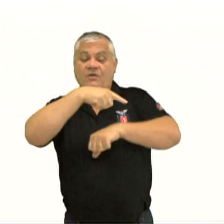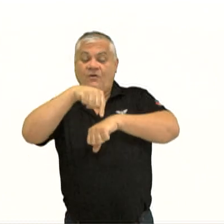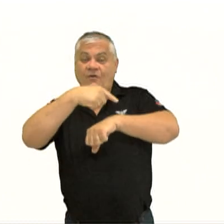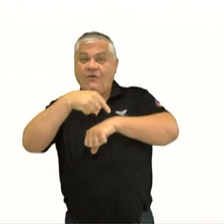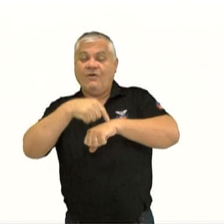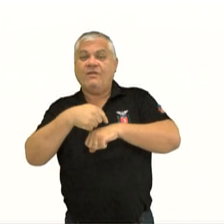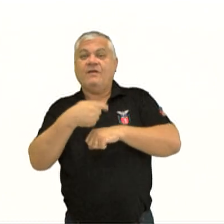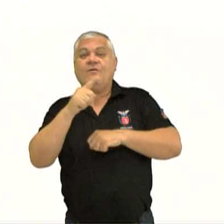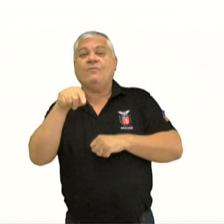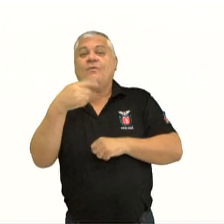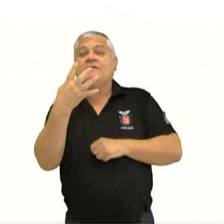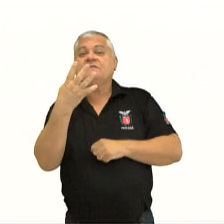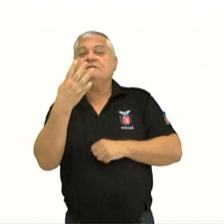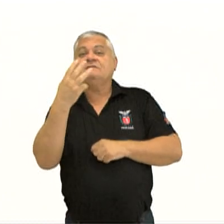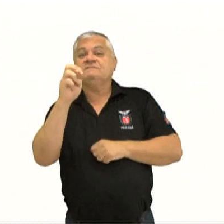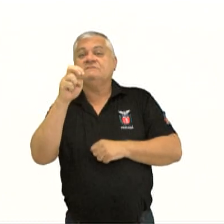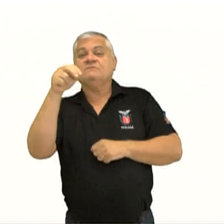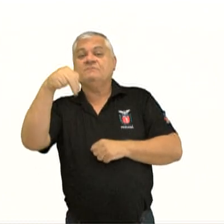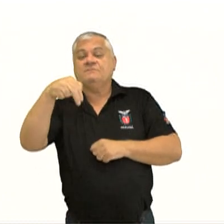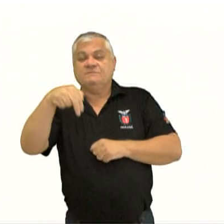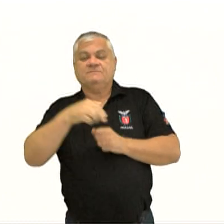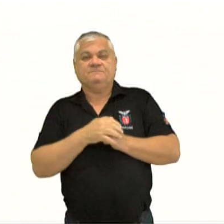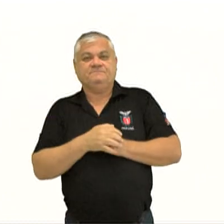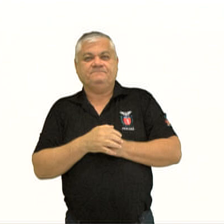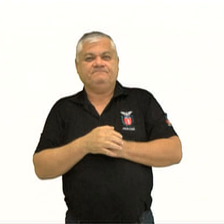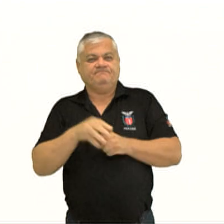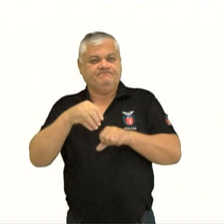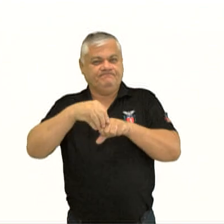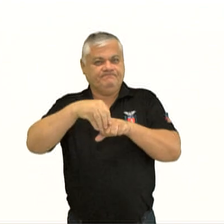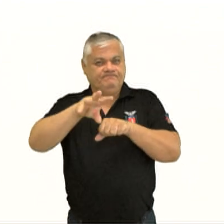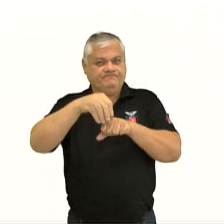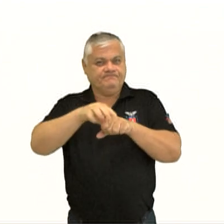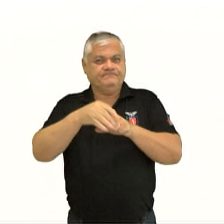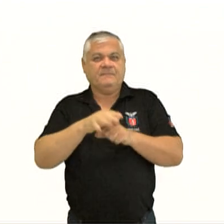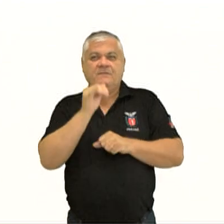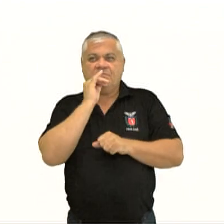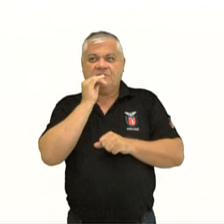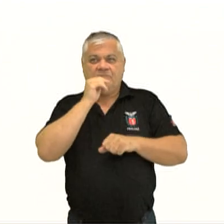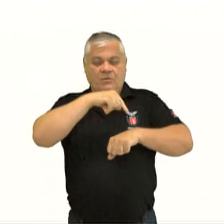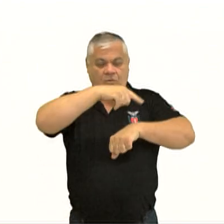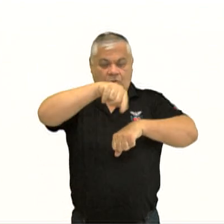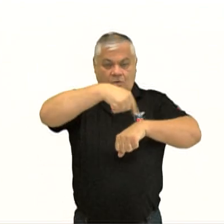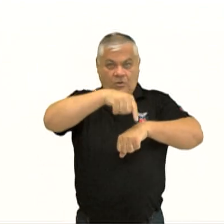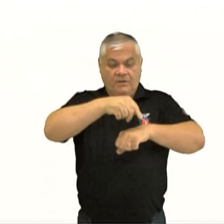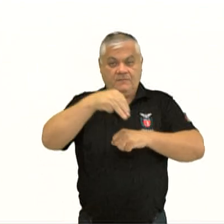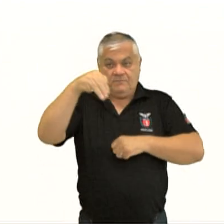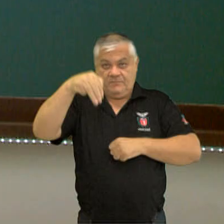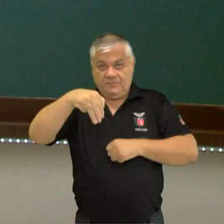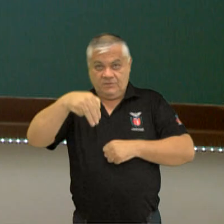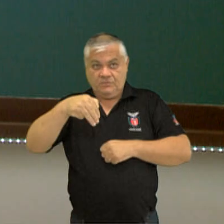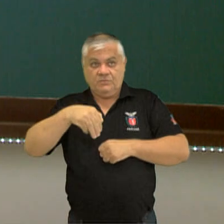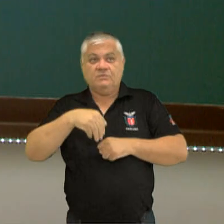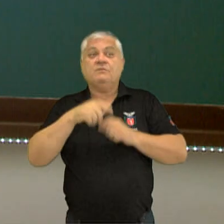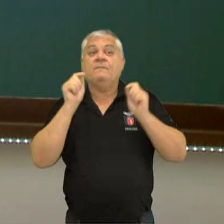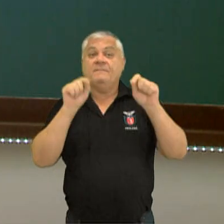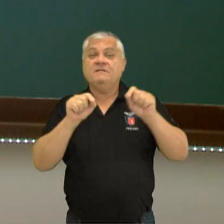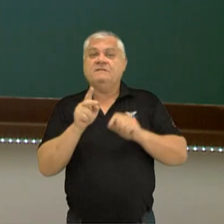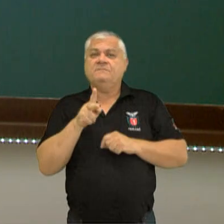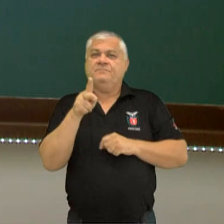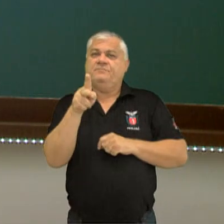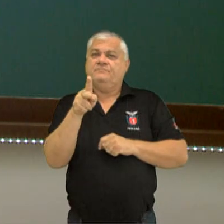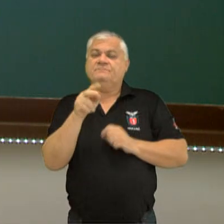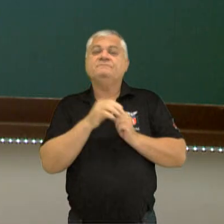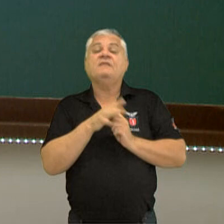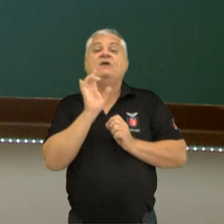Uma dica legal para vocês, para poderem perceber a diferença, é que quando eu escrevo horas e minutos, eu coloco os dois pontos. Quando